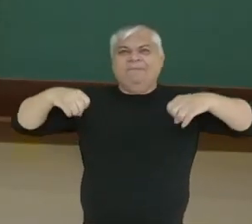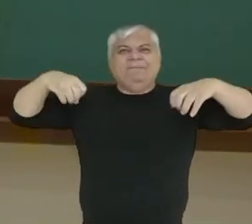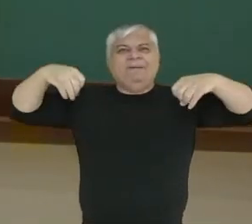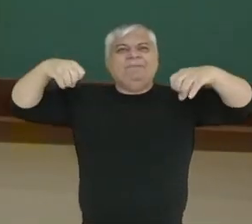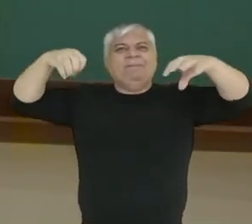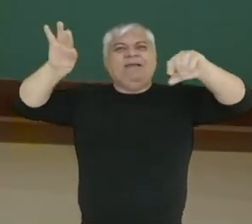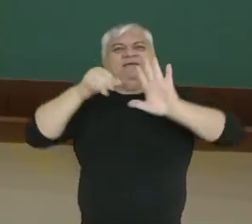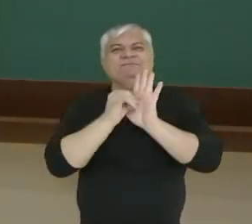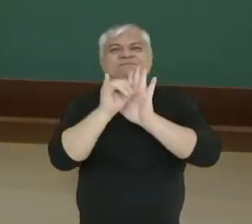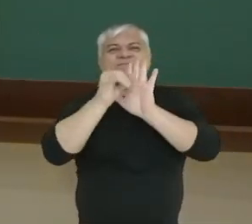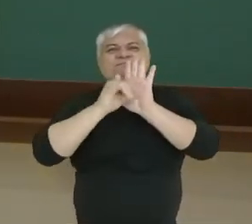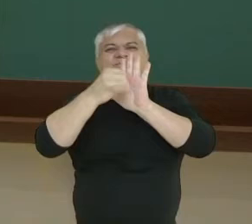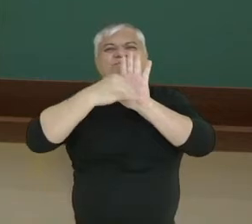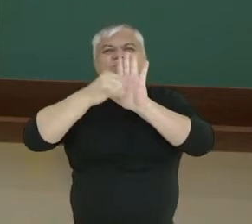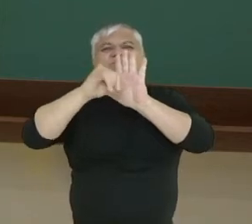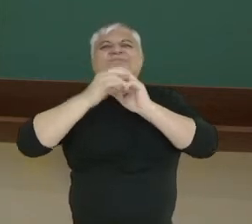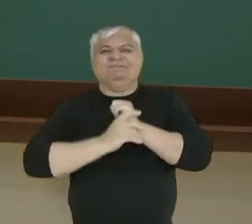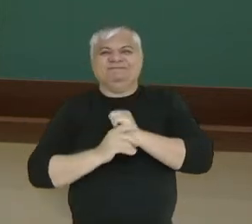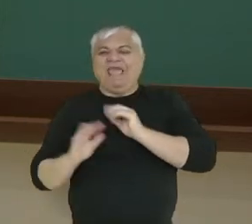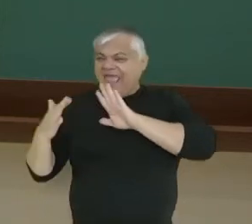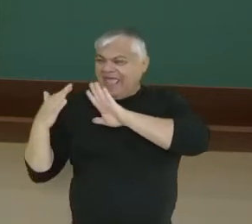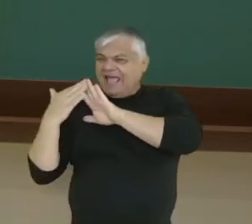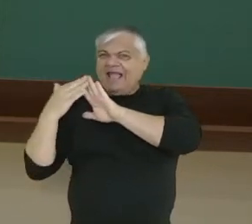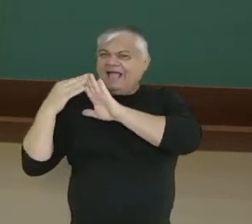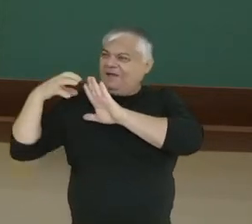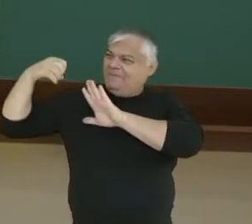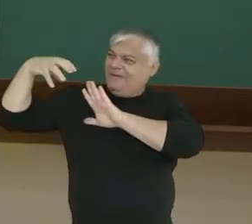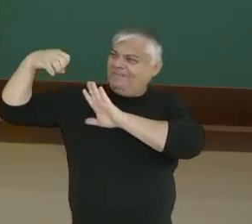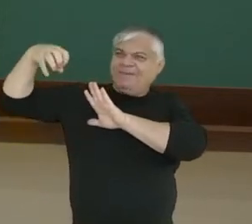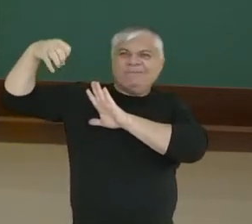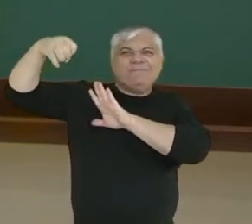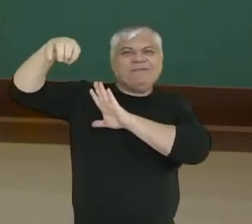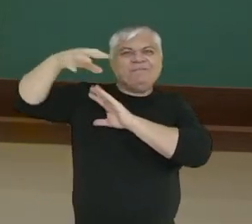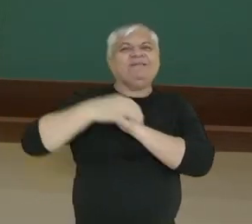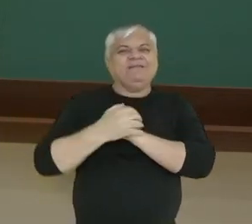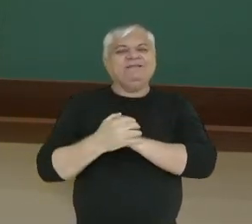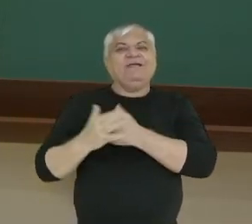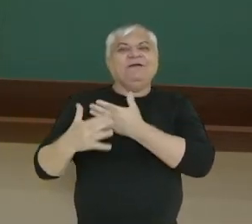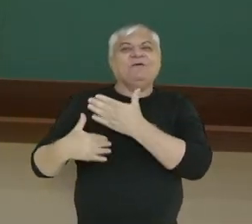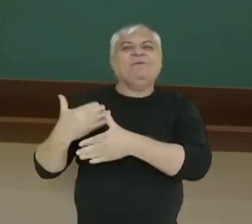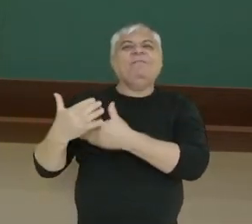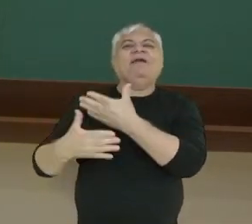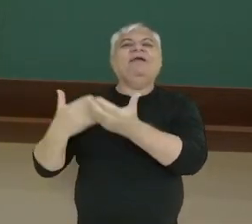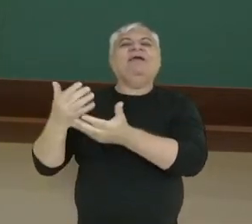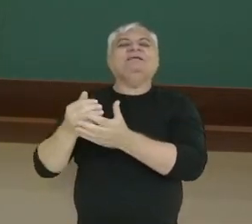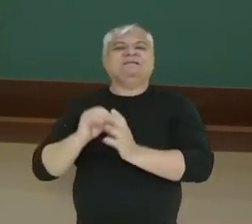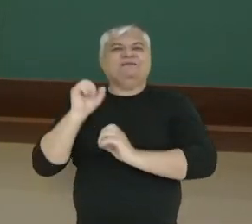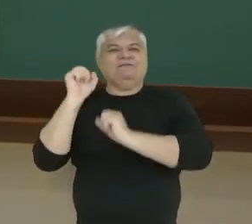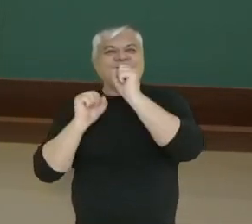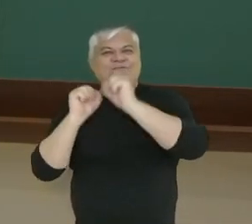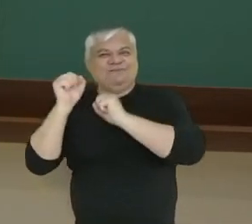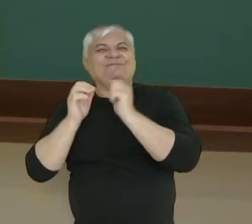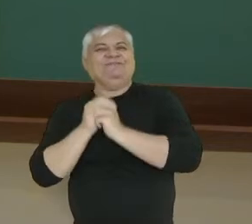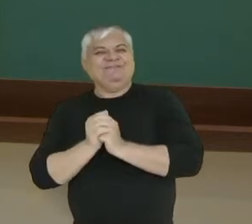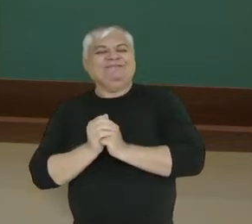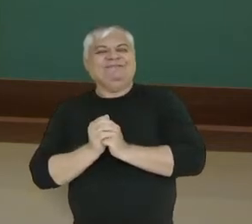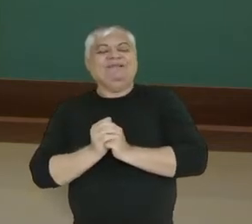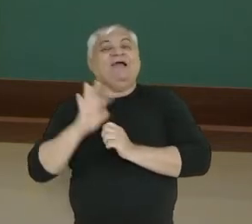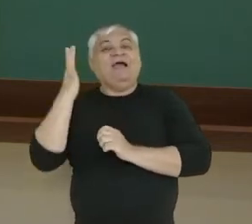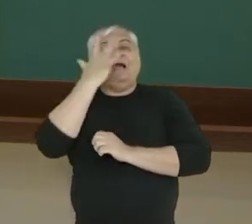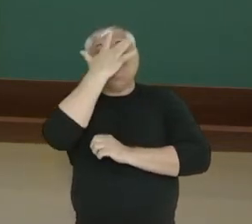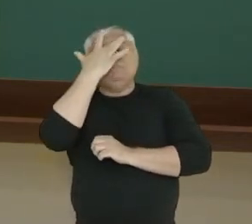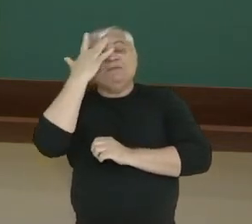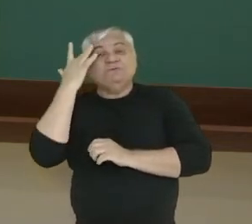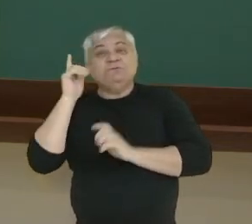a eletricidade chegando aos lares, nós vamos ver que esse processo de industrialização, ele vai aproximar